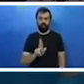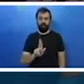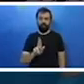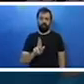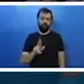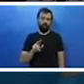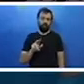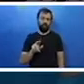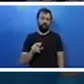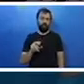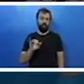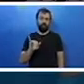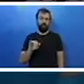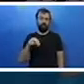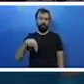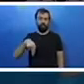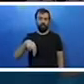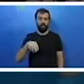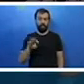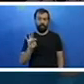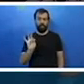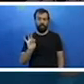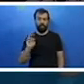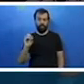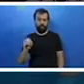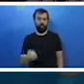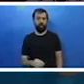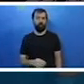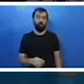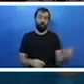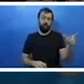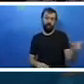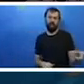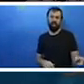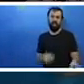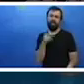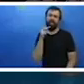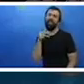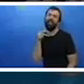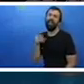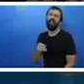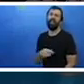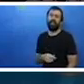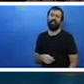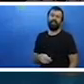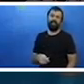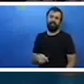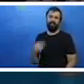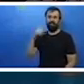ele não gostou nada disso. Assim é fácil. Nós que minera,